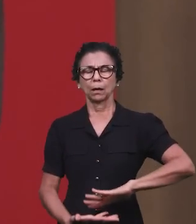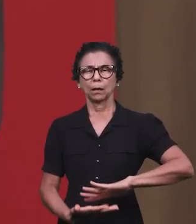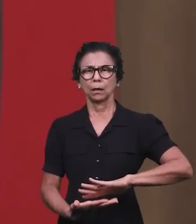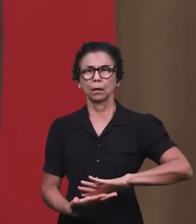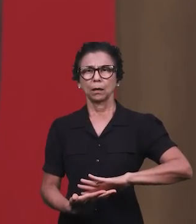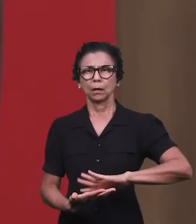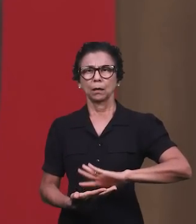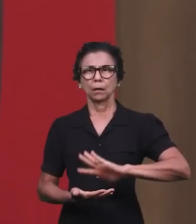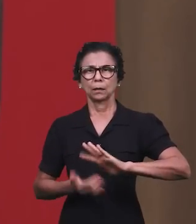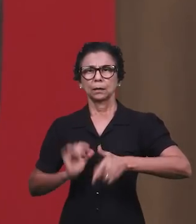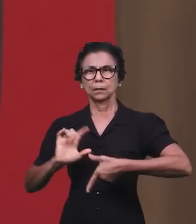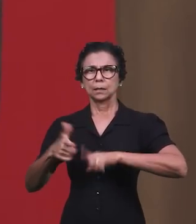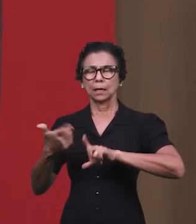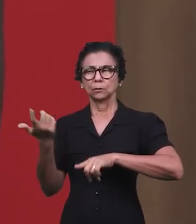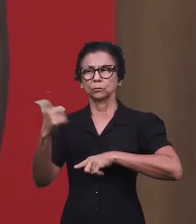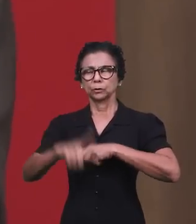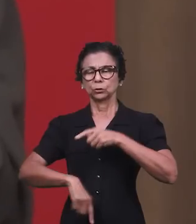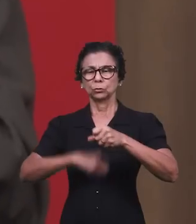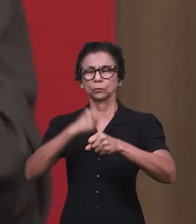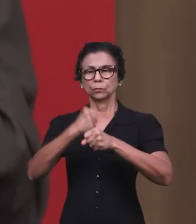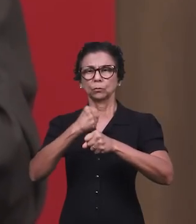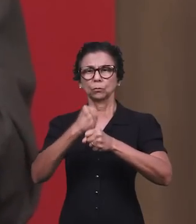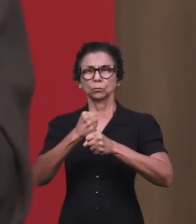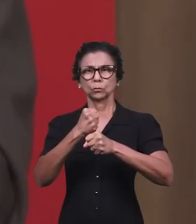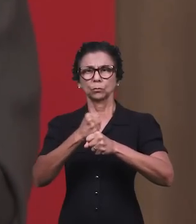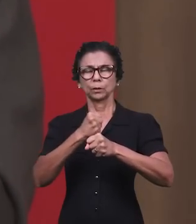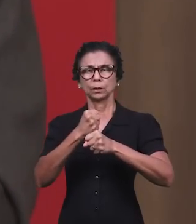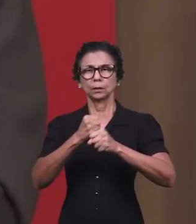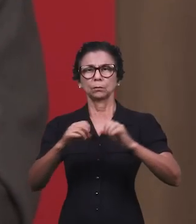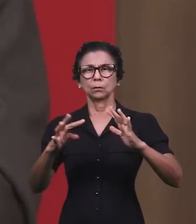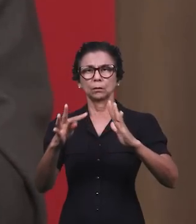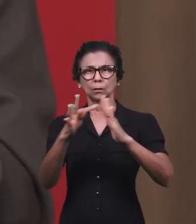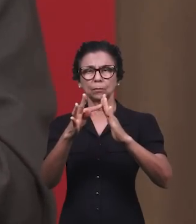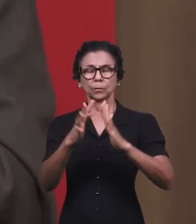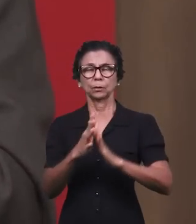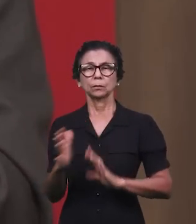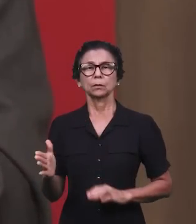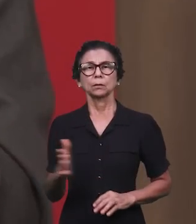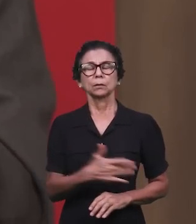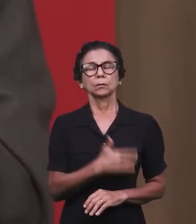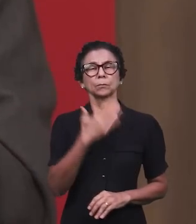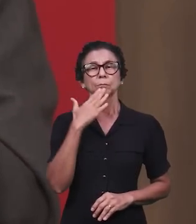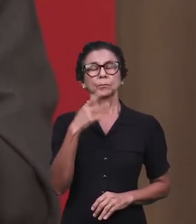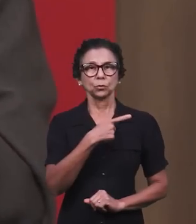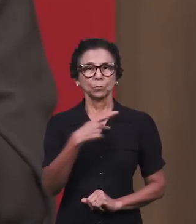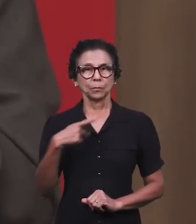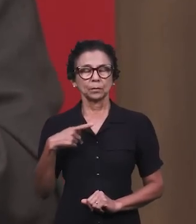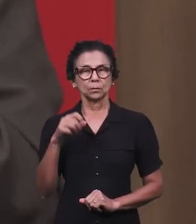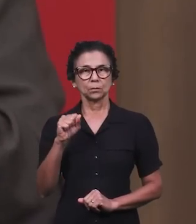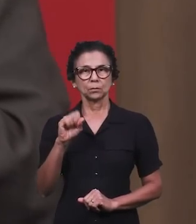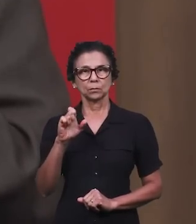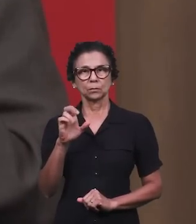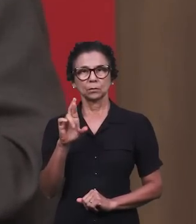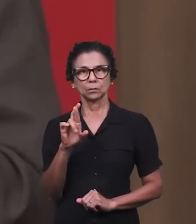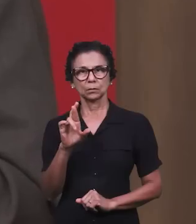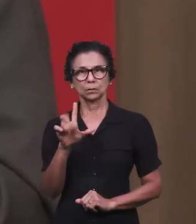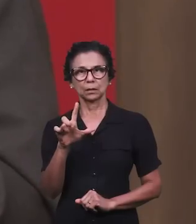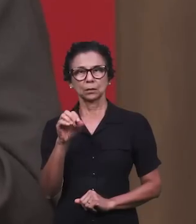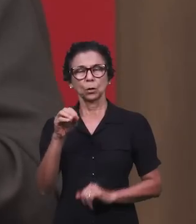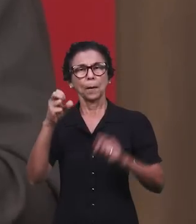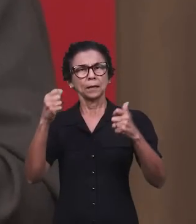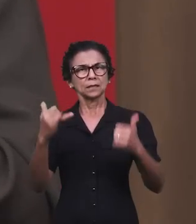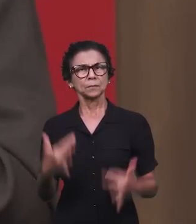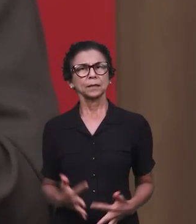essas observações são importantes. Vou pedir ao pastor Serlon para falar sobre o que